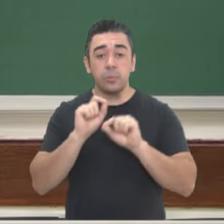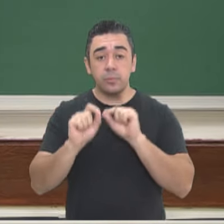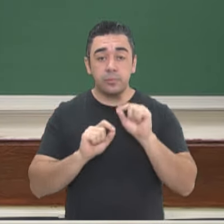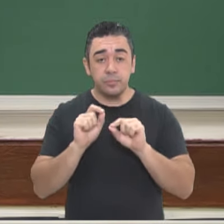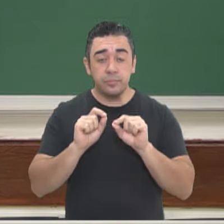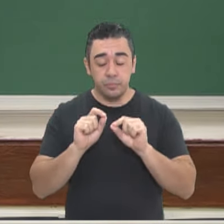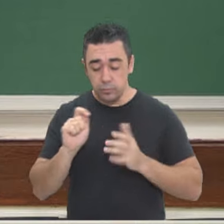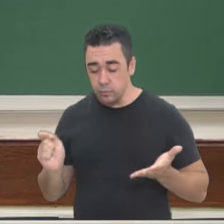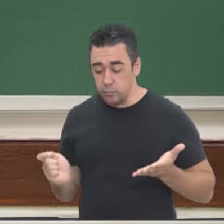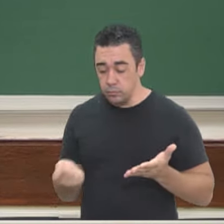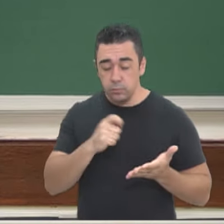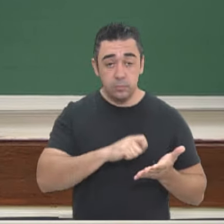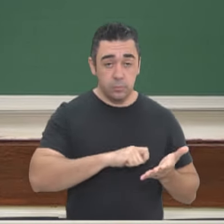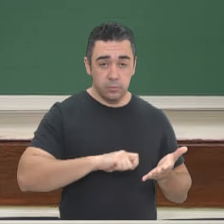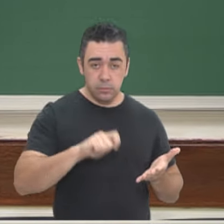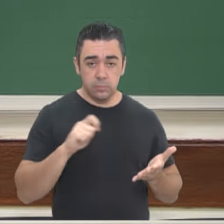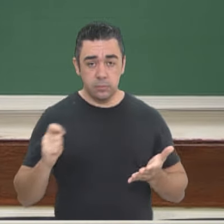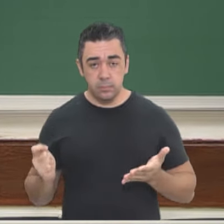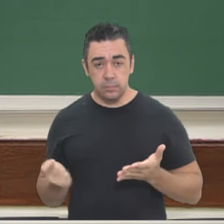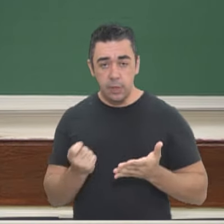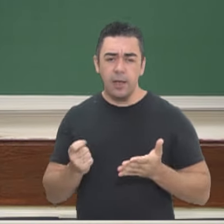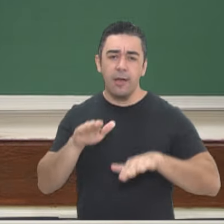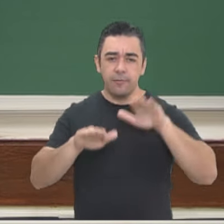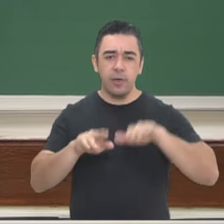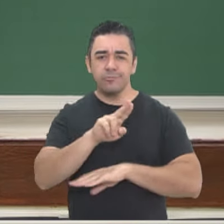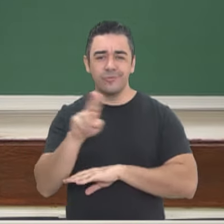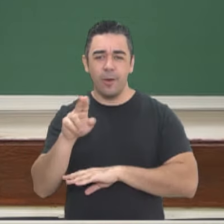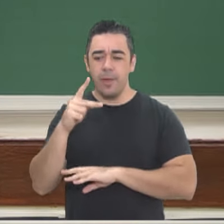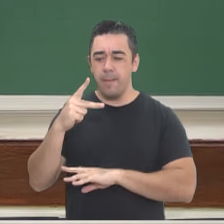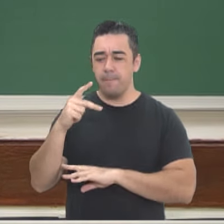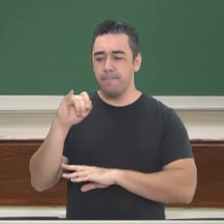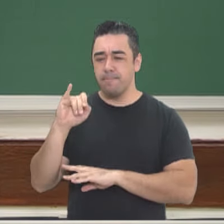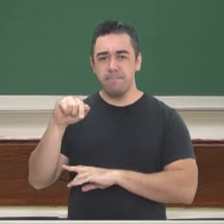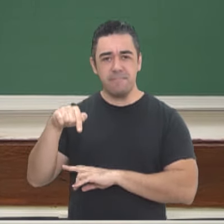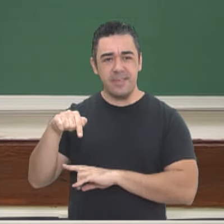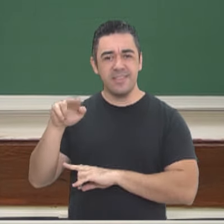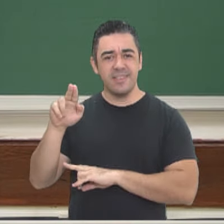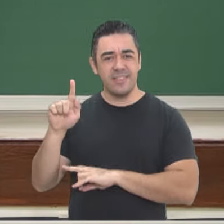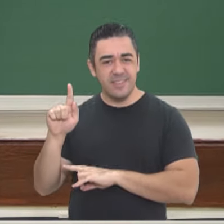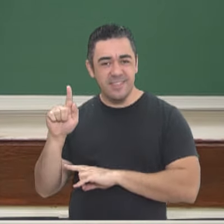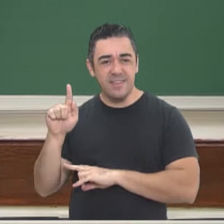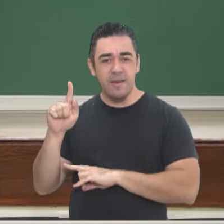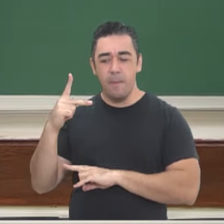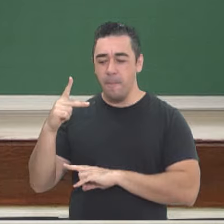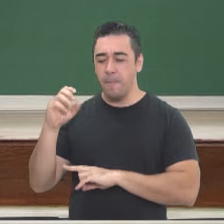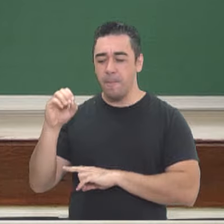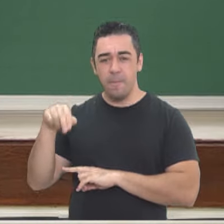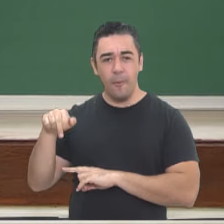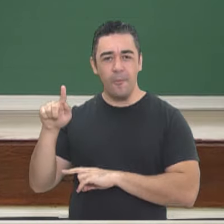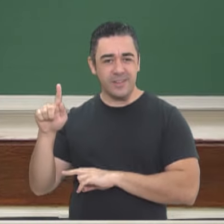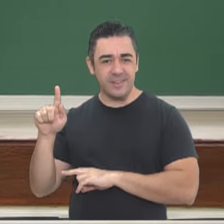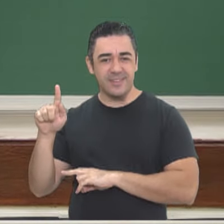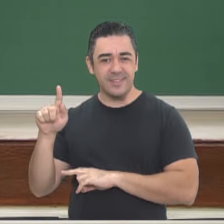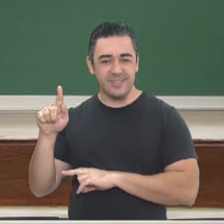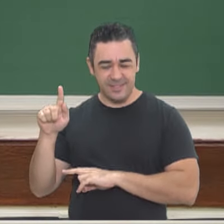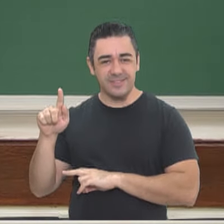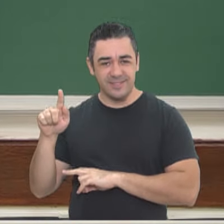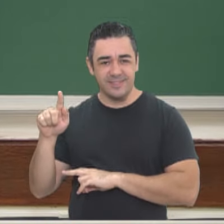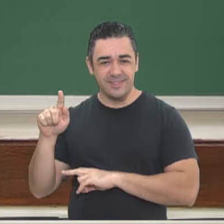o tênis de mesa muitas vezes chamado de ping-pong, né? Então, é uma forma mais popular, porém, a